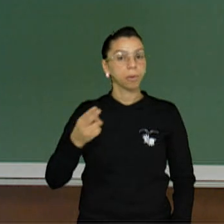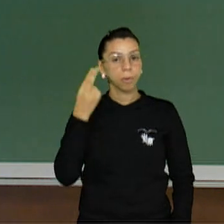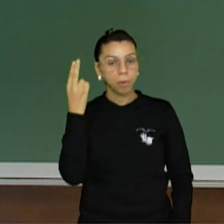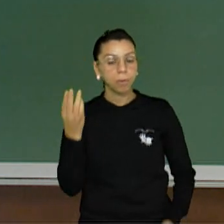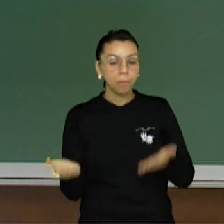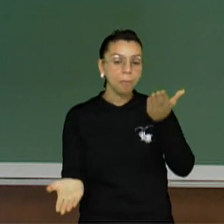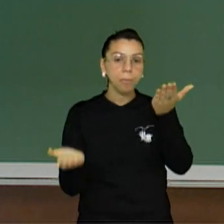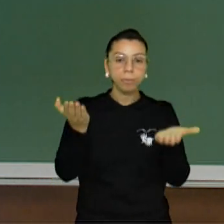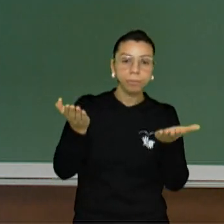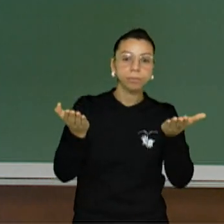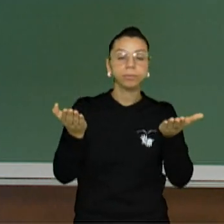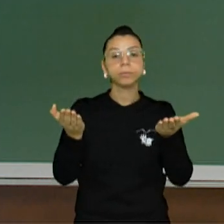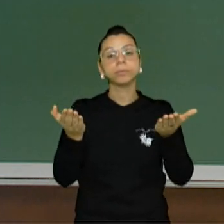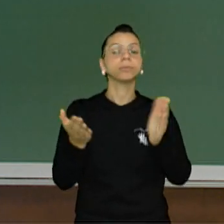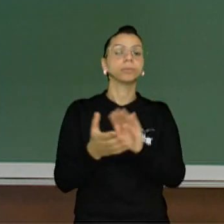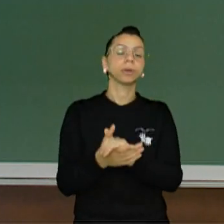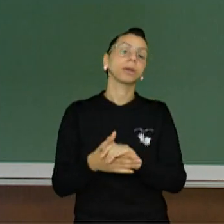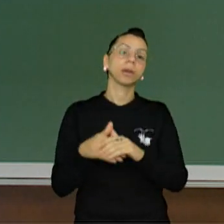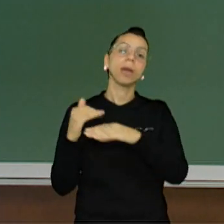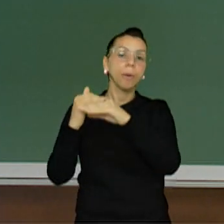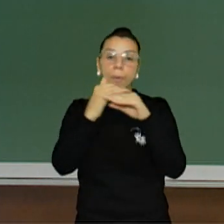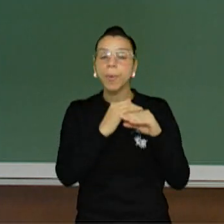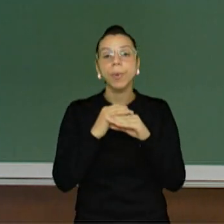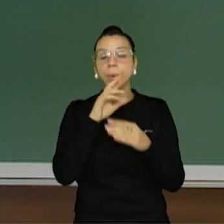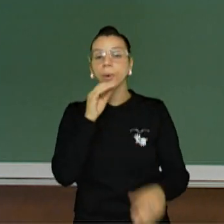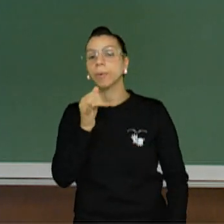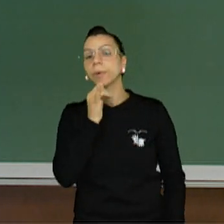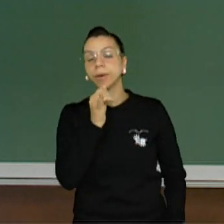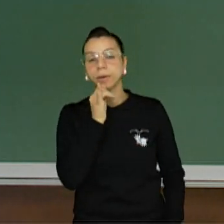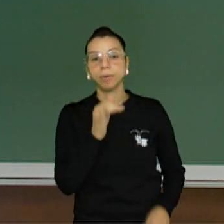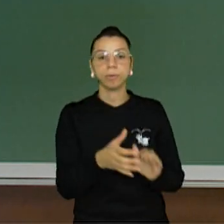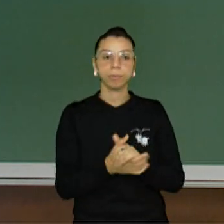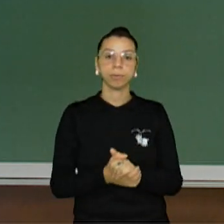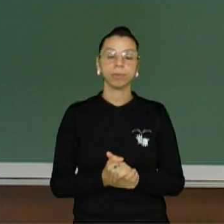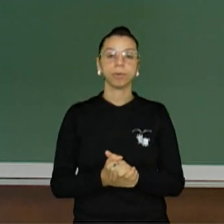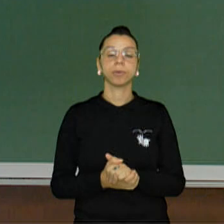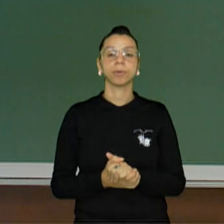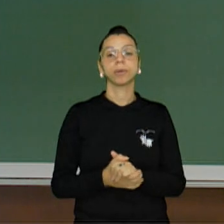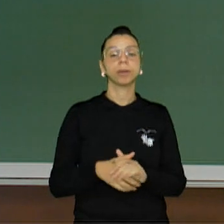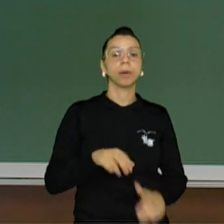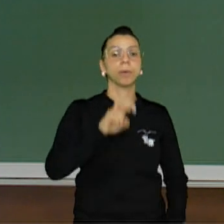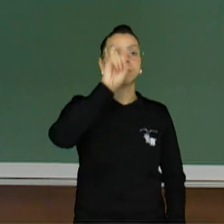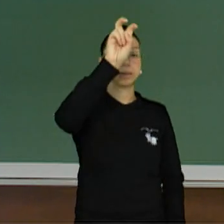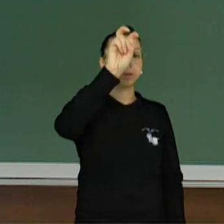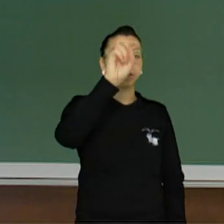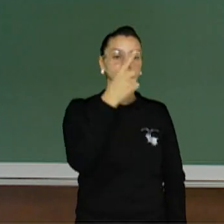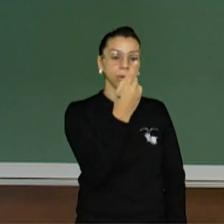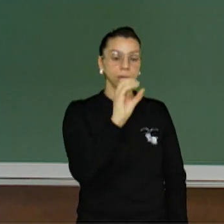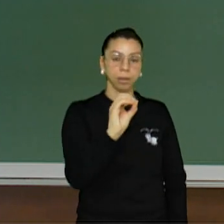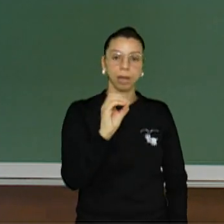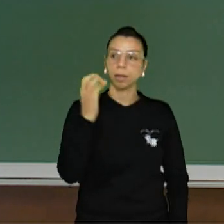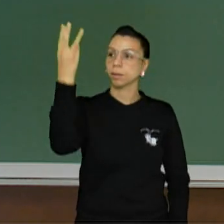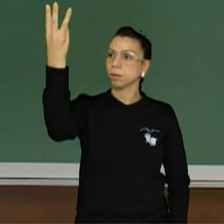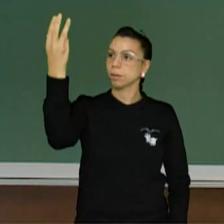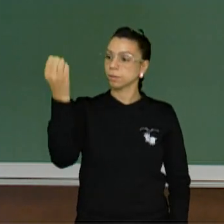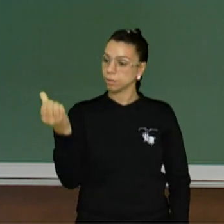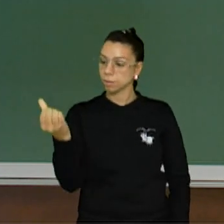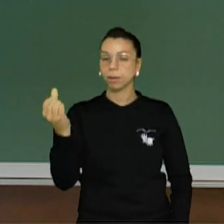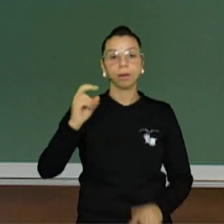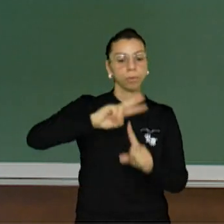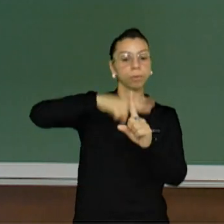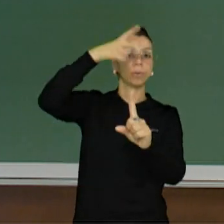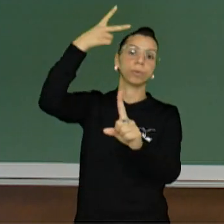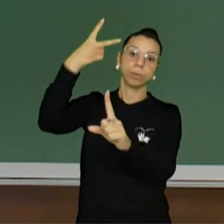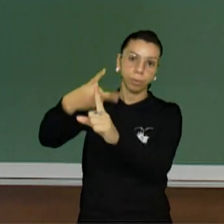Como proporcionais, né? Foi o exemplo que a professora colocou. Coloquei 5 e 10, 3 e 6. Na proporção,